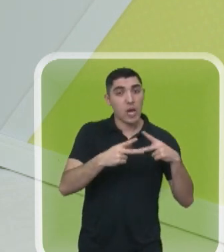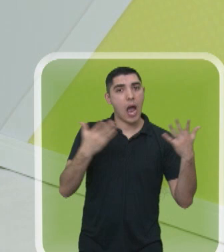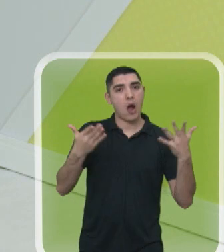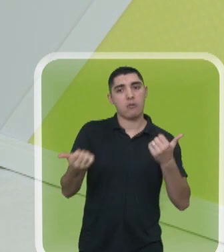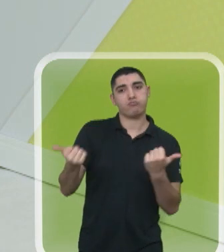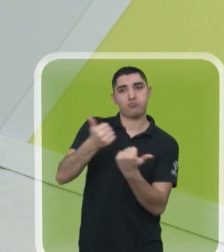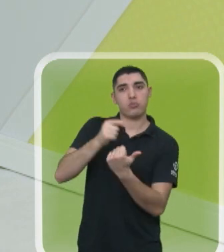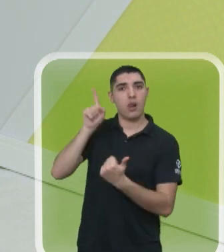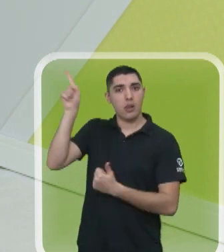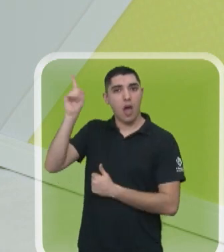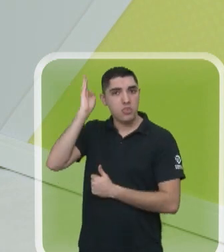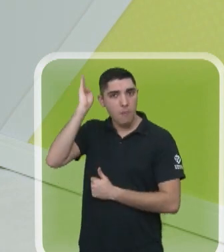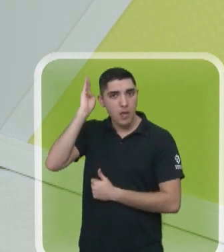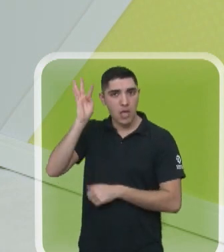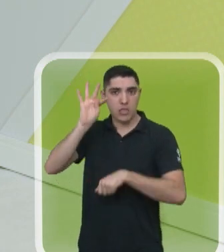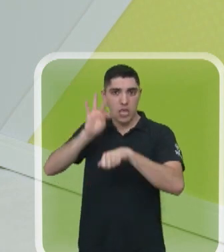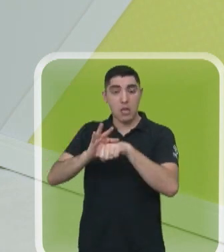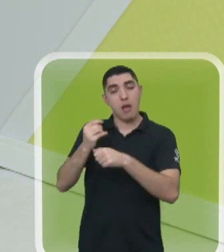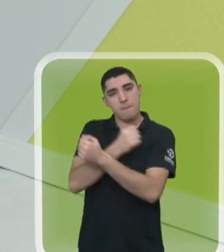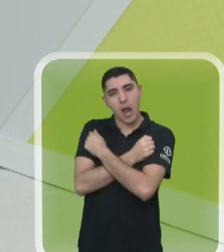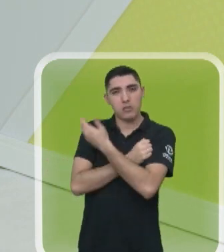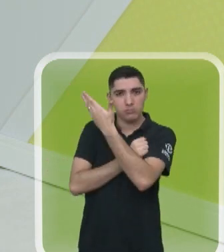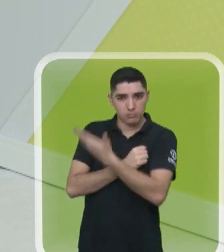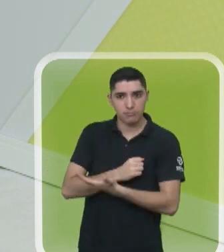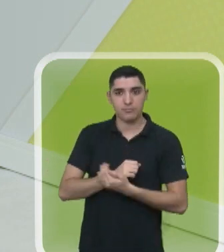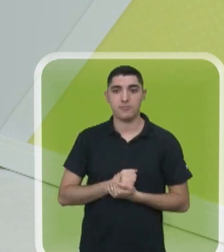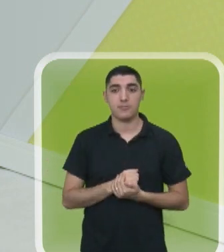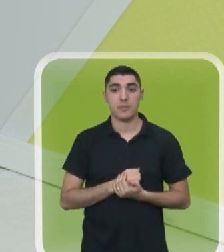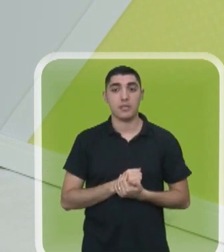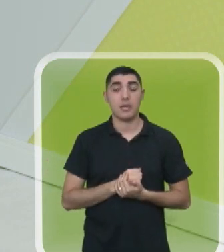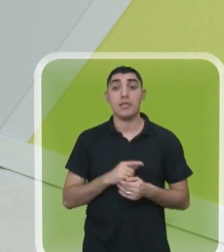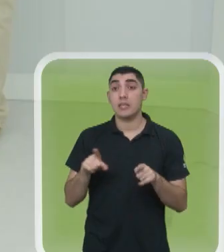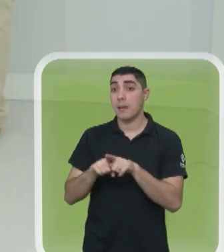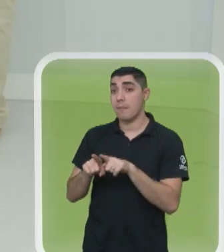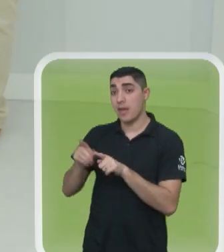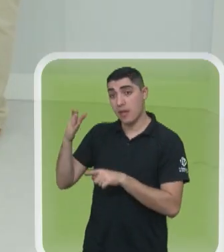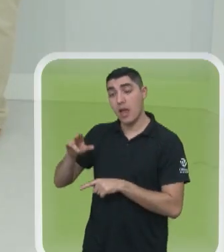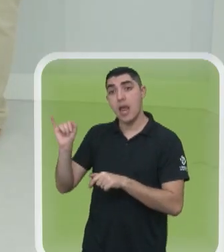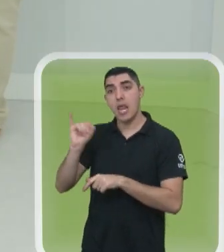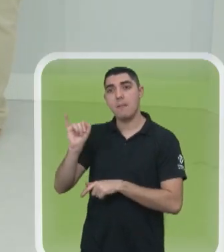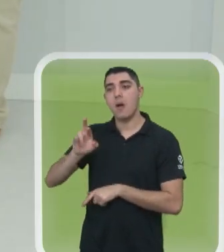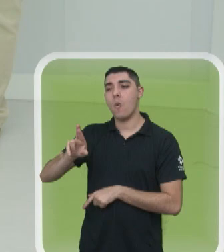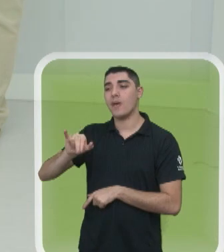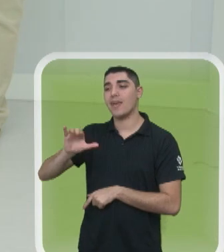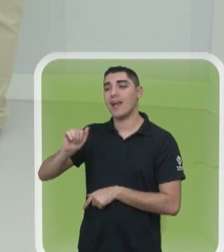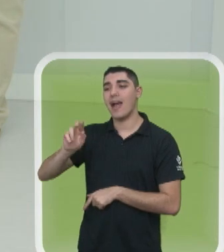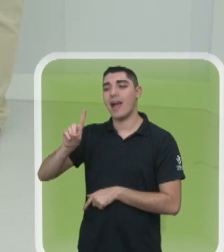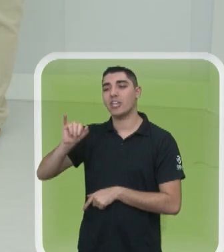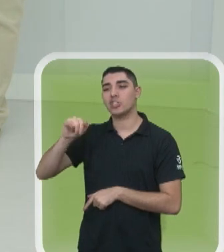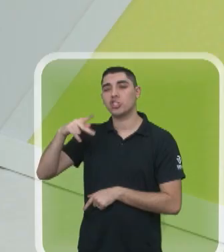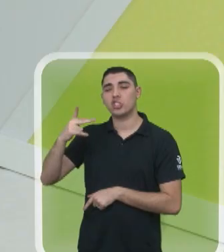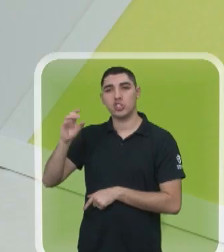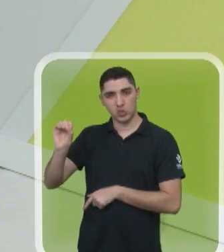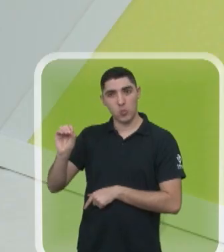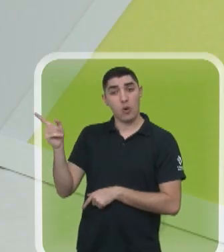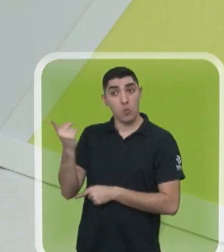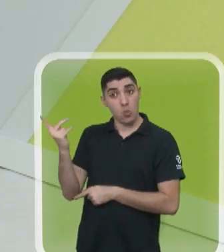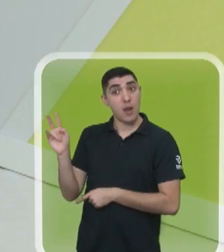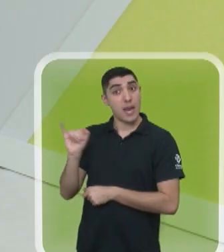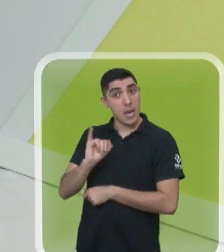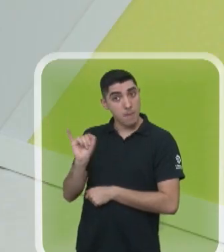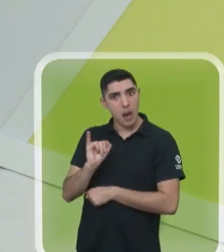o Taubaté Futsal. Um abraço pro Leandrinho, que também acompanha. Que é irmão do Ricardinho, que também é um grande nome do futsal. Exatamente. 2 grandes